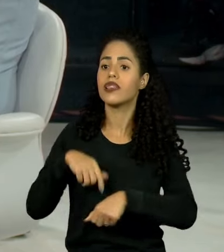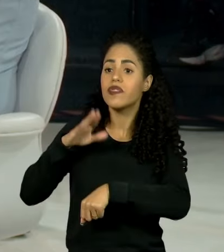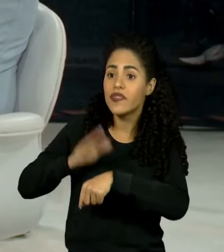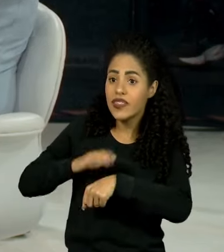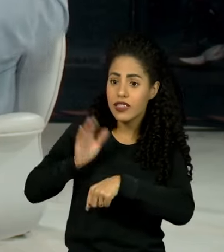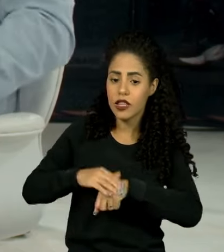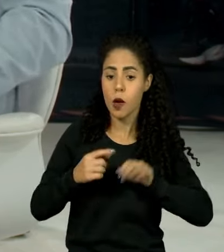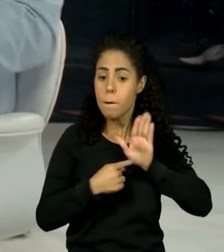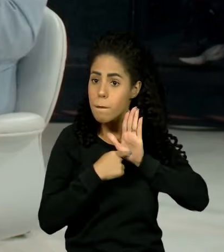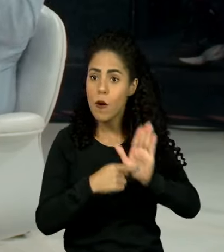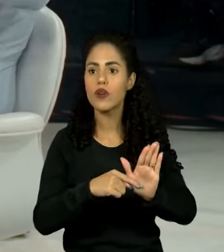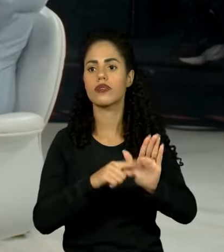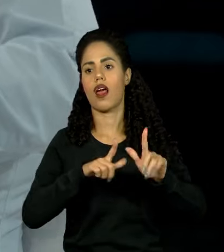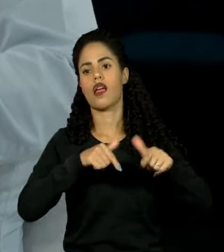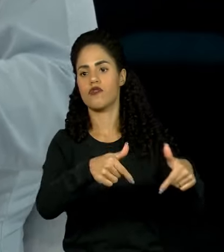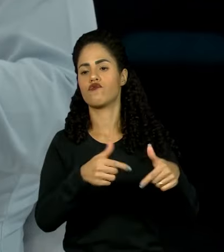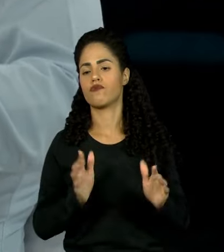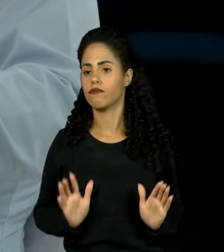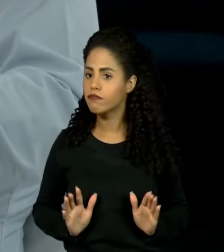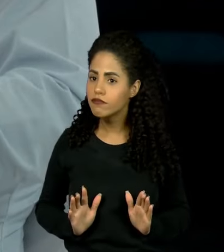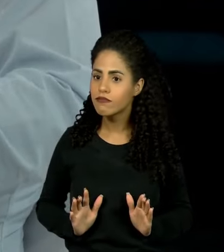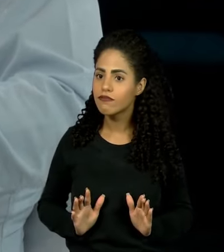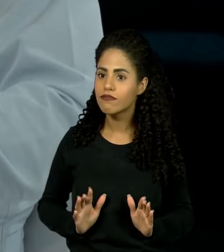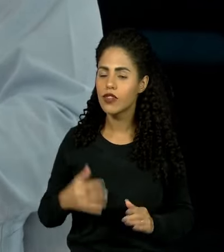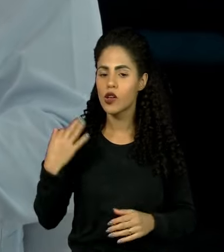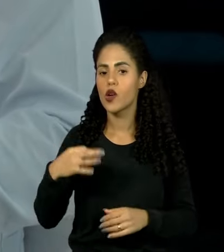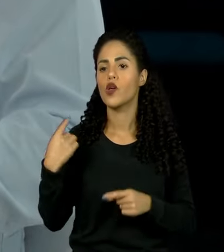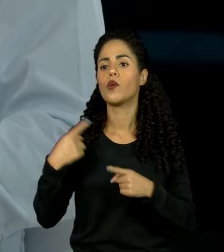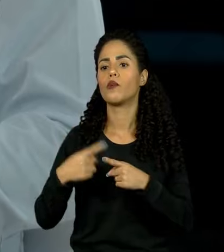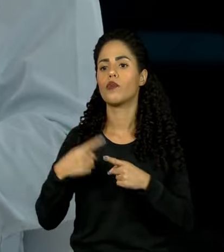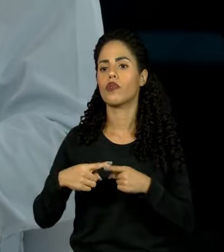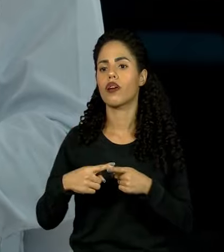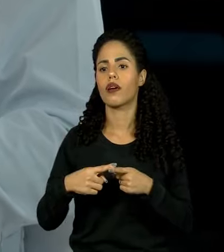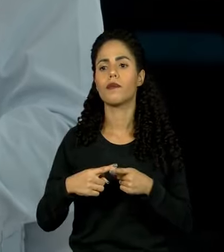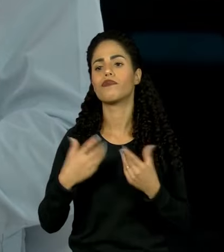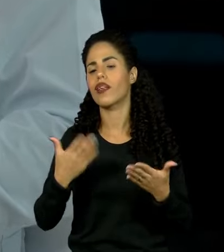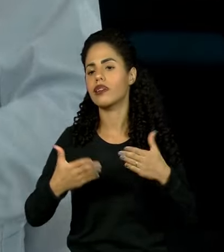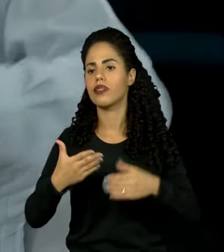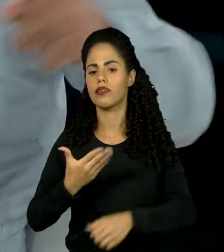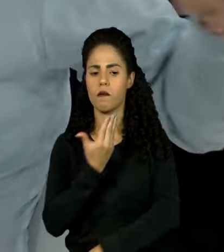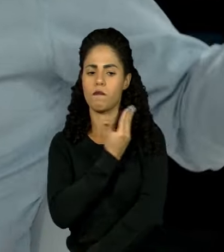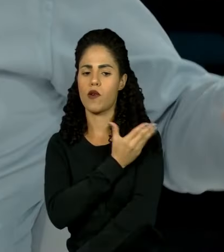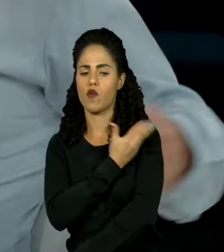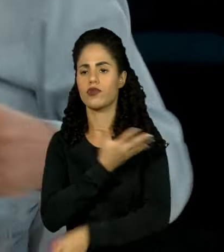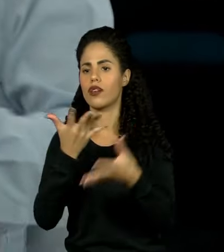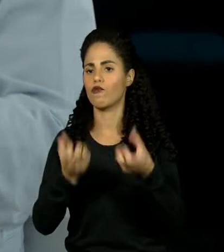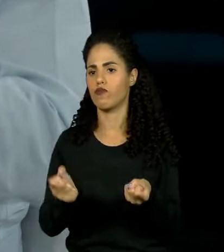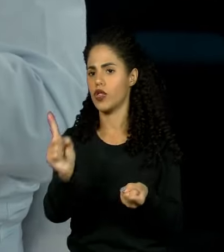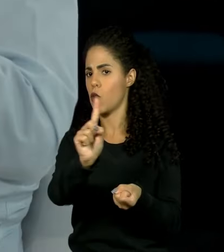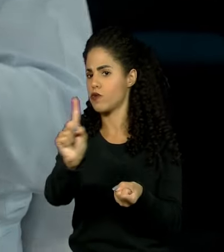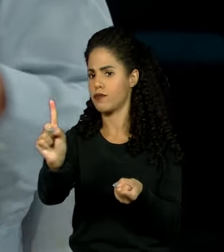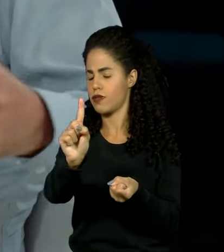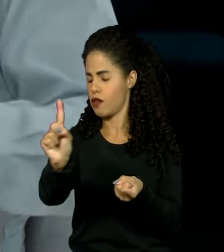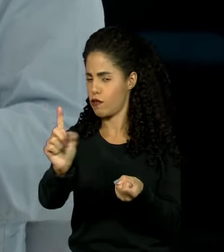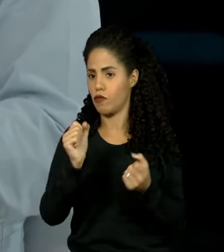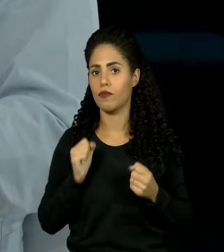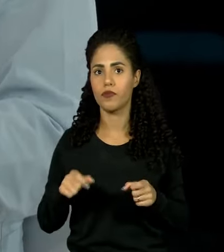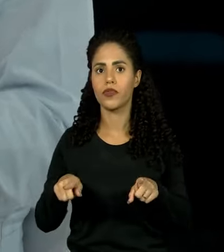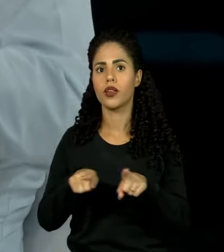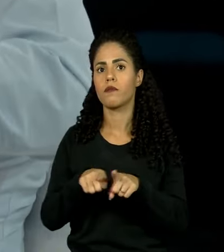nós fazemos tudo não tem lá eu não admito preconceito nem eu nem todos os meus diretores estão